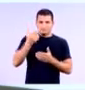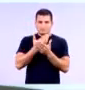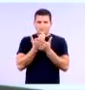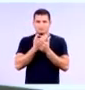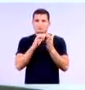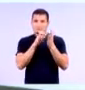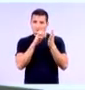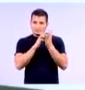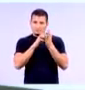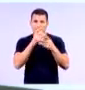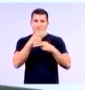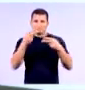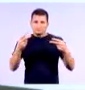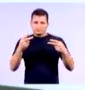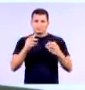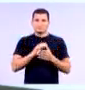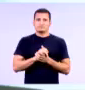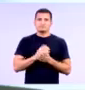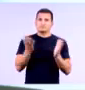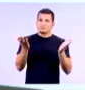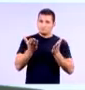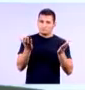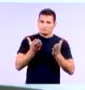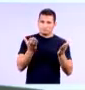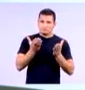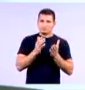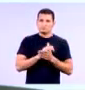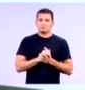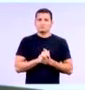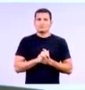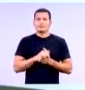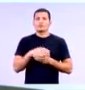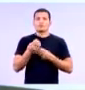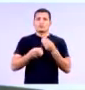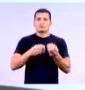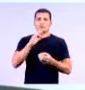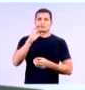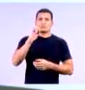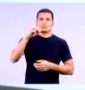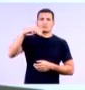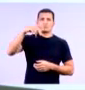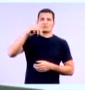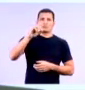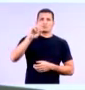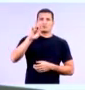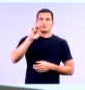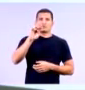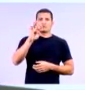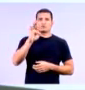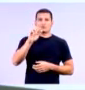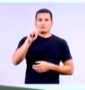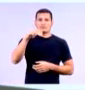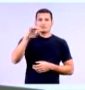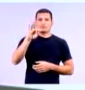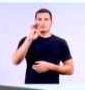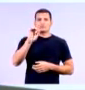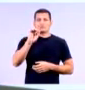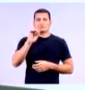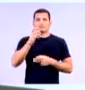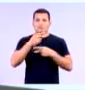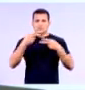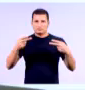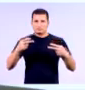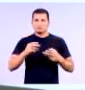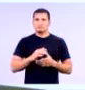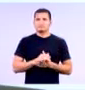características dos objetos. E hoje nós vamos definir os comportamentos dos objetos. Então é como se fosse, né, uma complementação. A